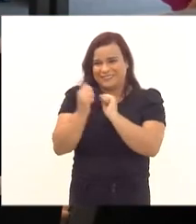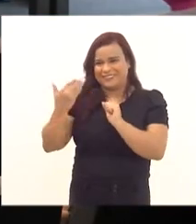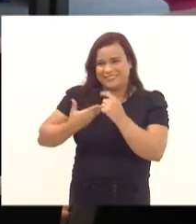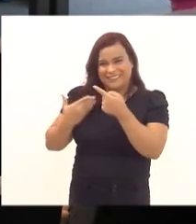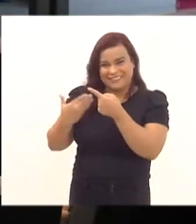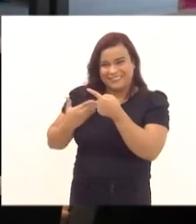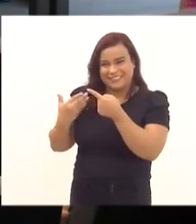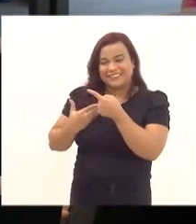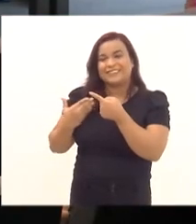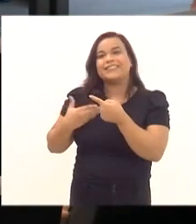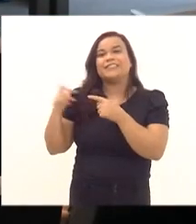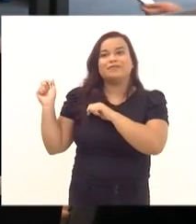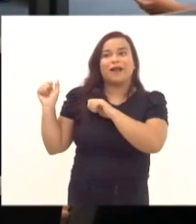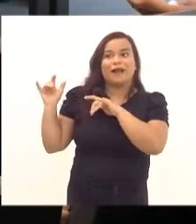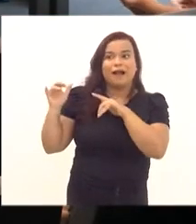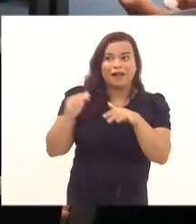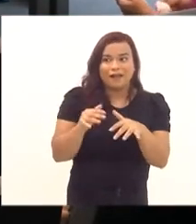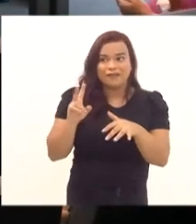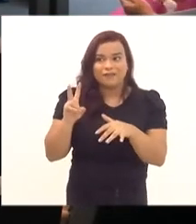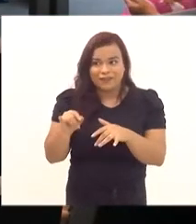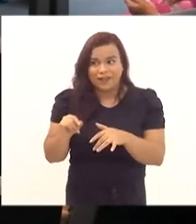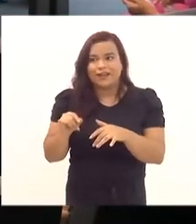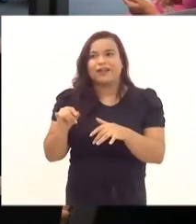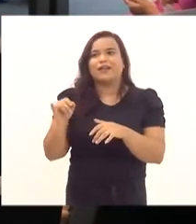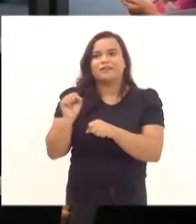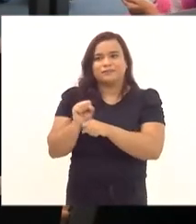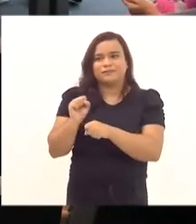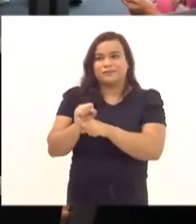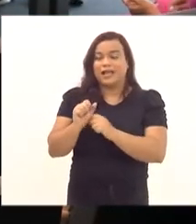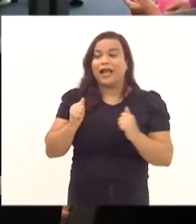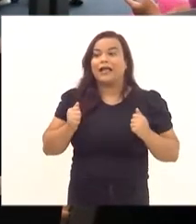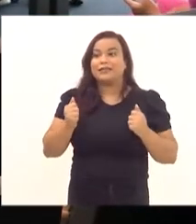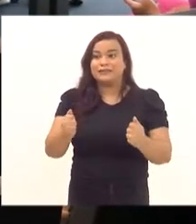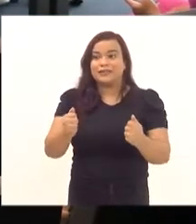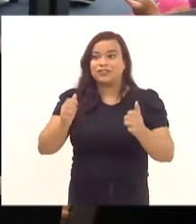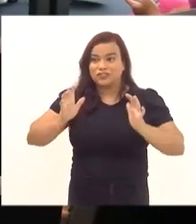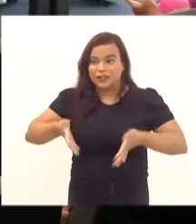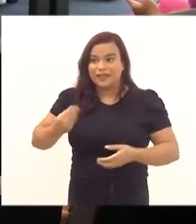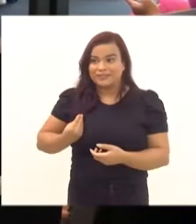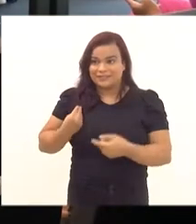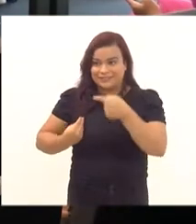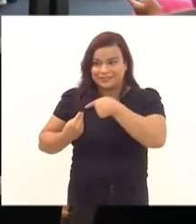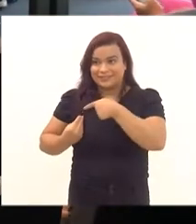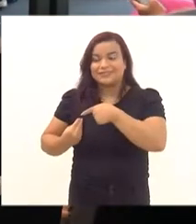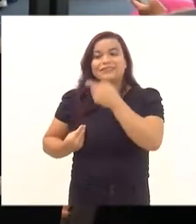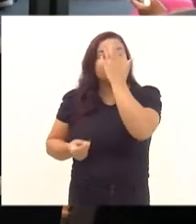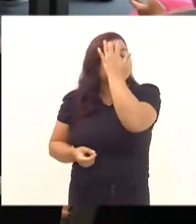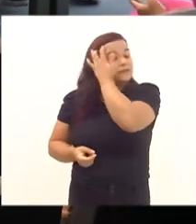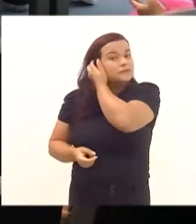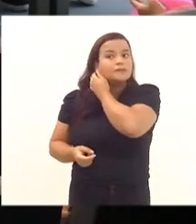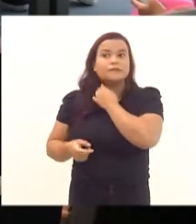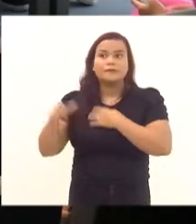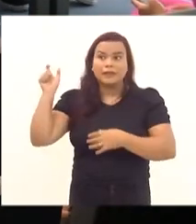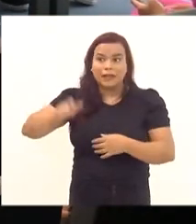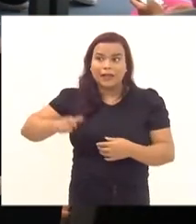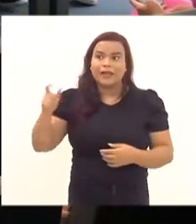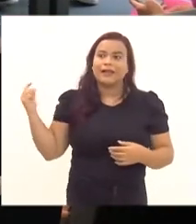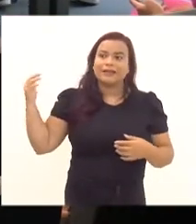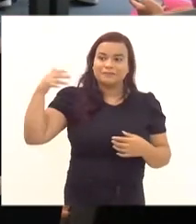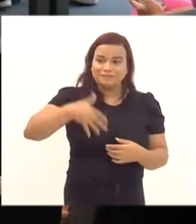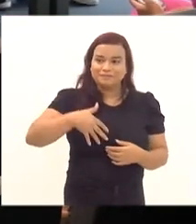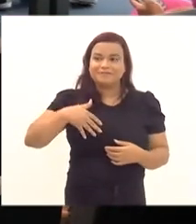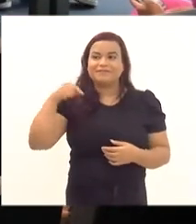nessa luta tá com a minha Assessoria dele já tá aqui conosco Obrigada só para já avisar que ele tá correndo